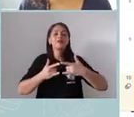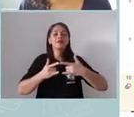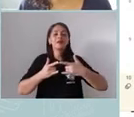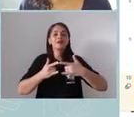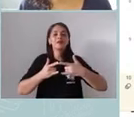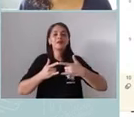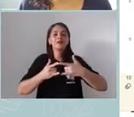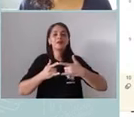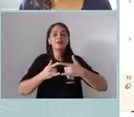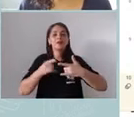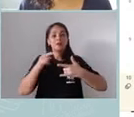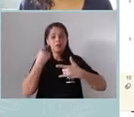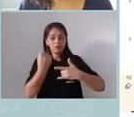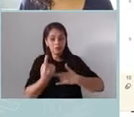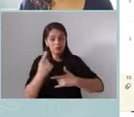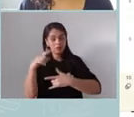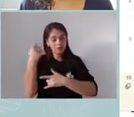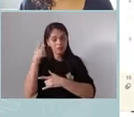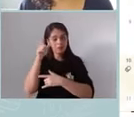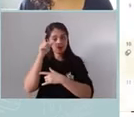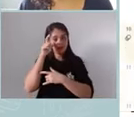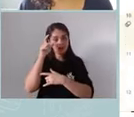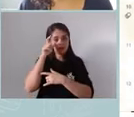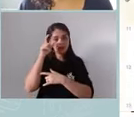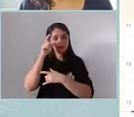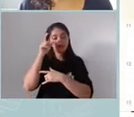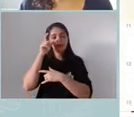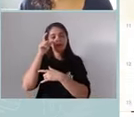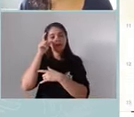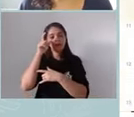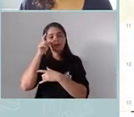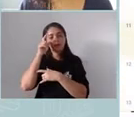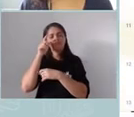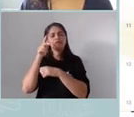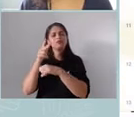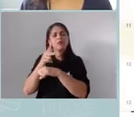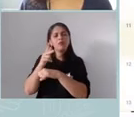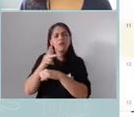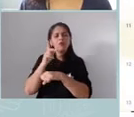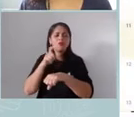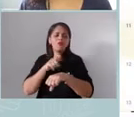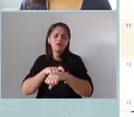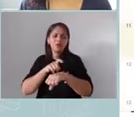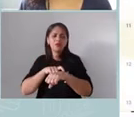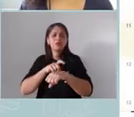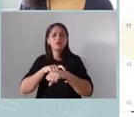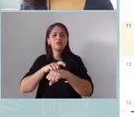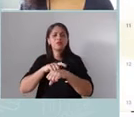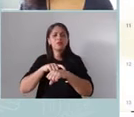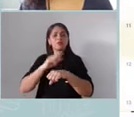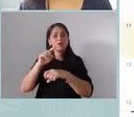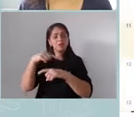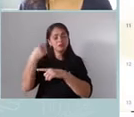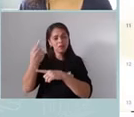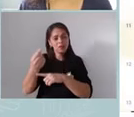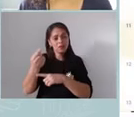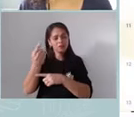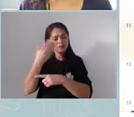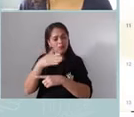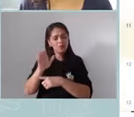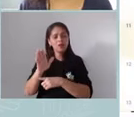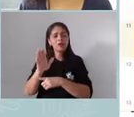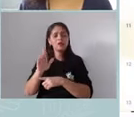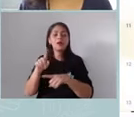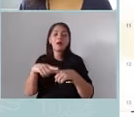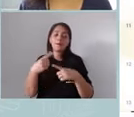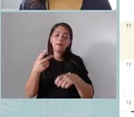para vocês, certo? Para vocês assistirem esse vídeo. Por conta do nosso tempo, eu vou passar aqui. Mas aí é um vídeo muito bacana,